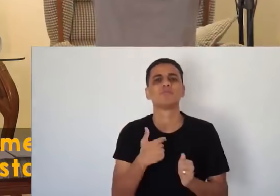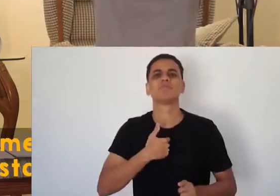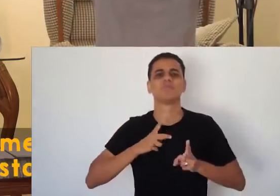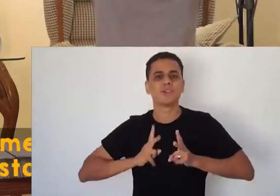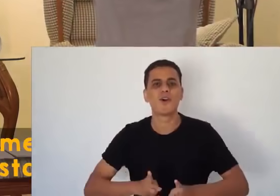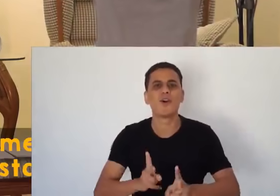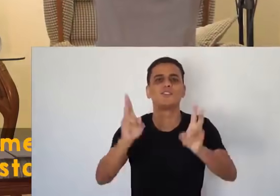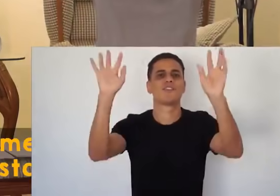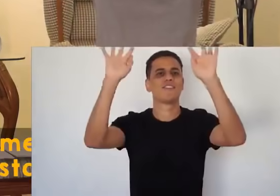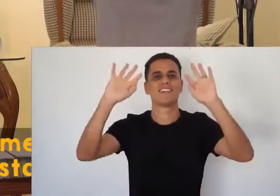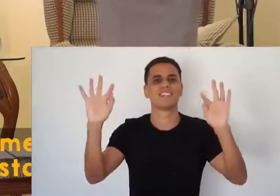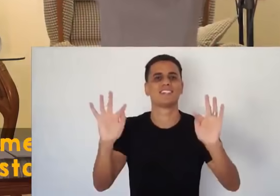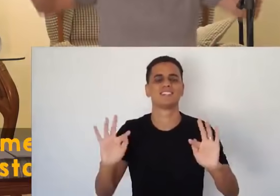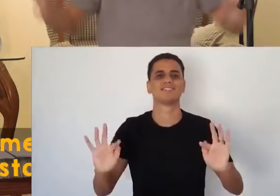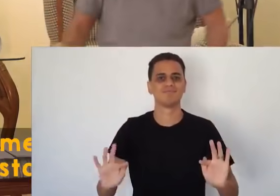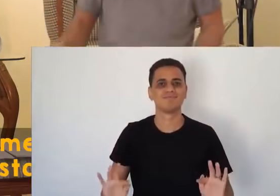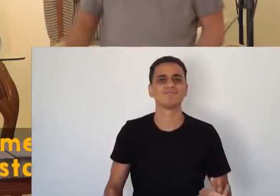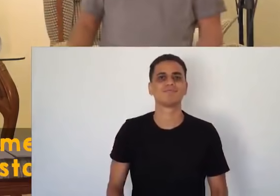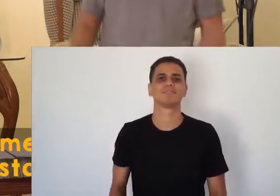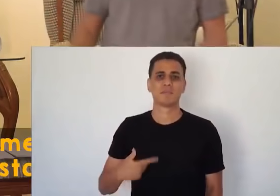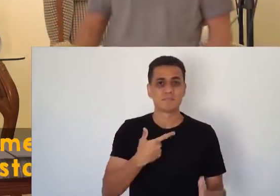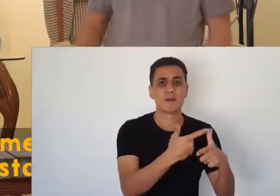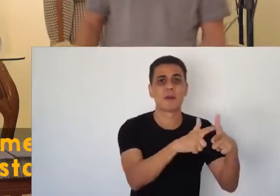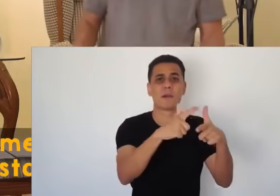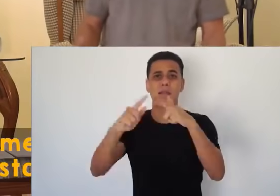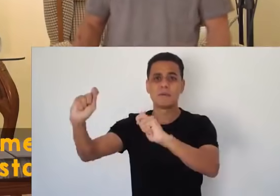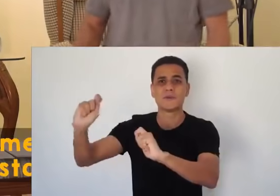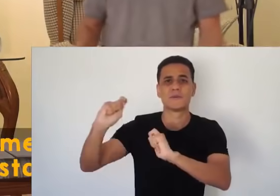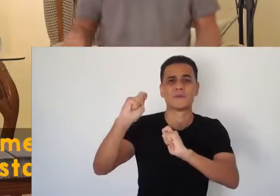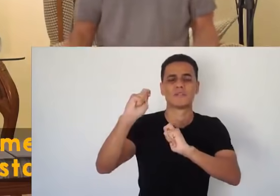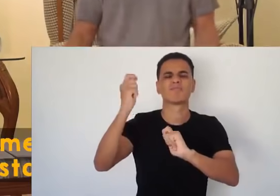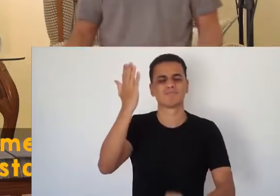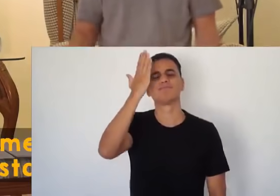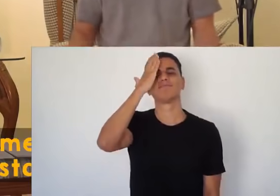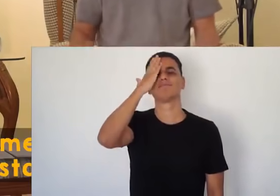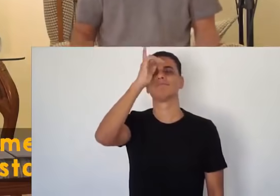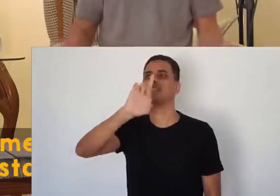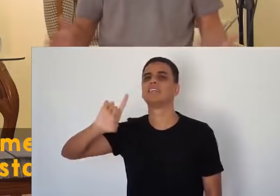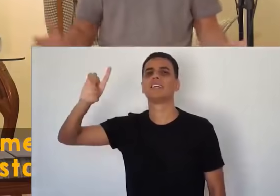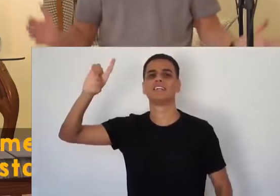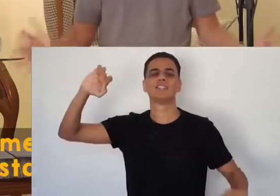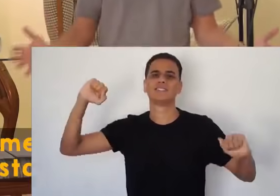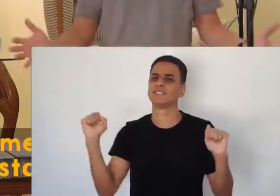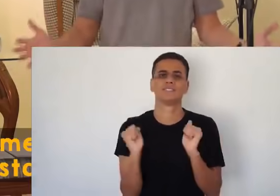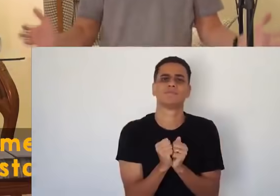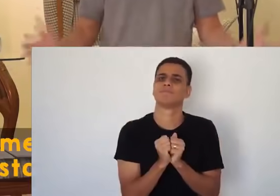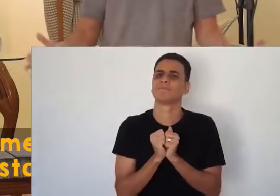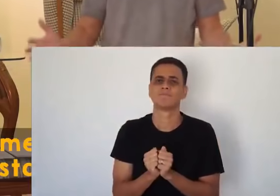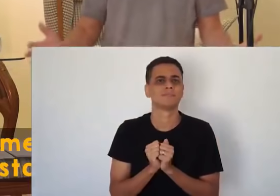que estarás ali. Me alegrarei em meio às lutas, pois sei